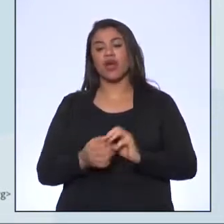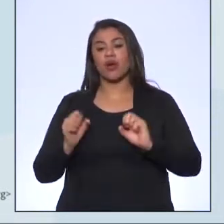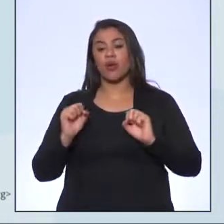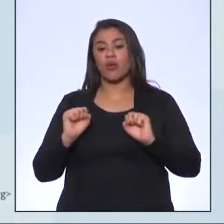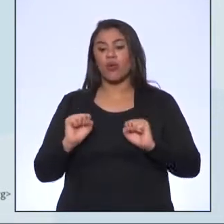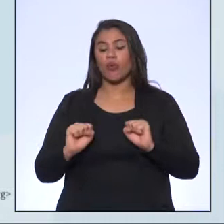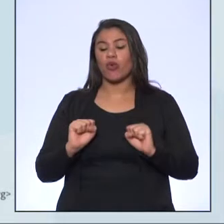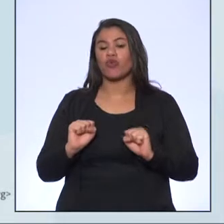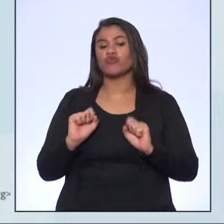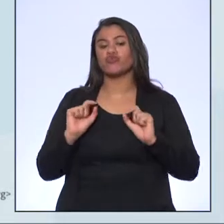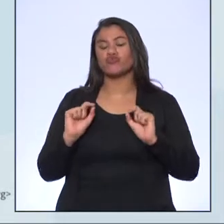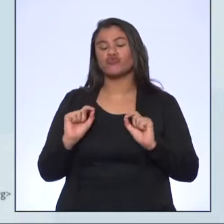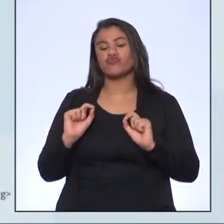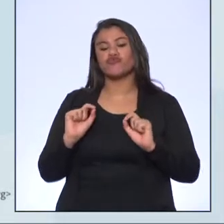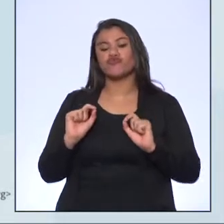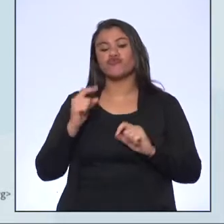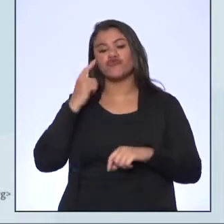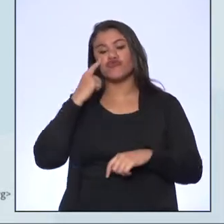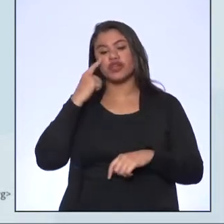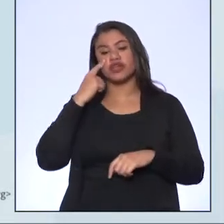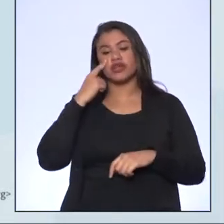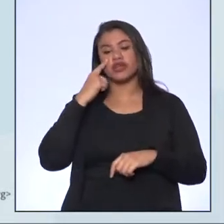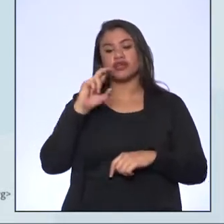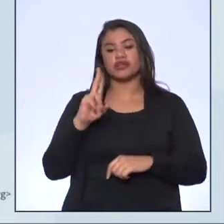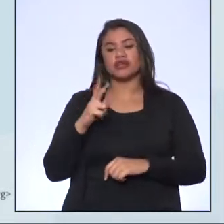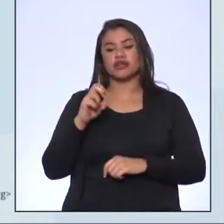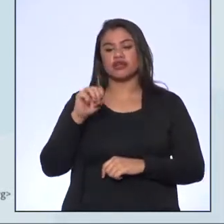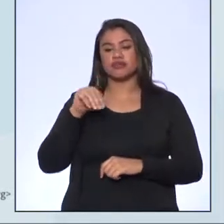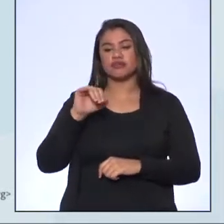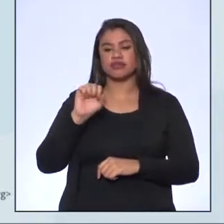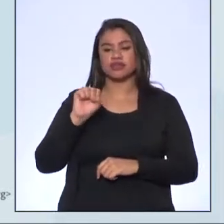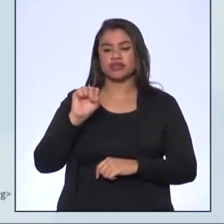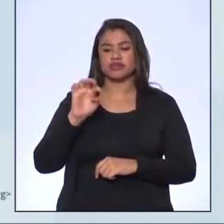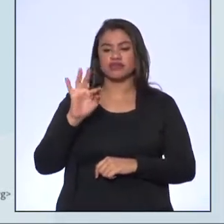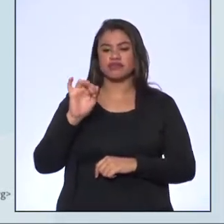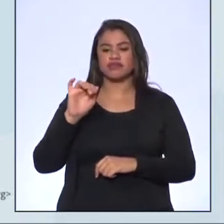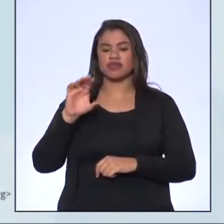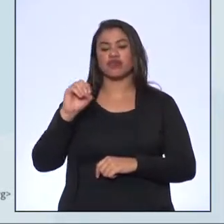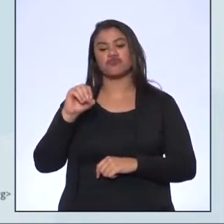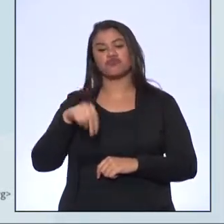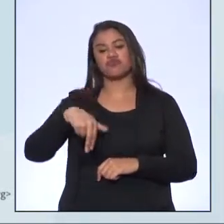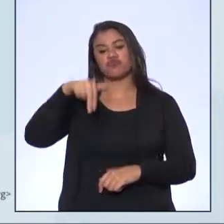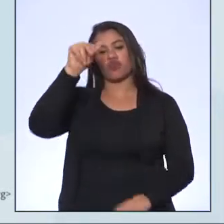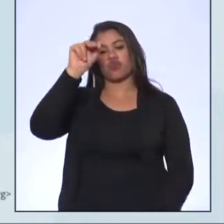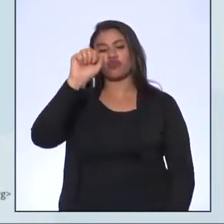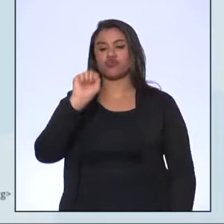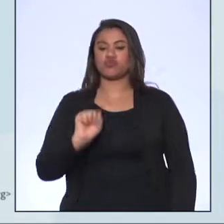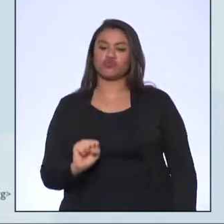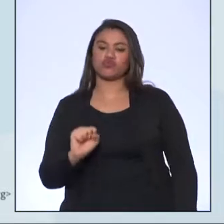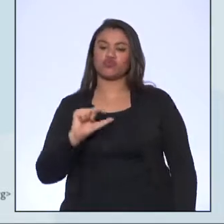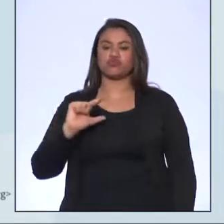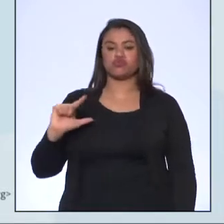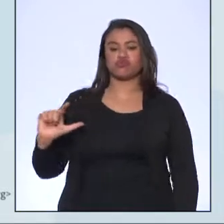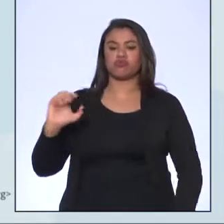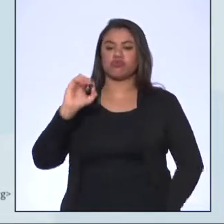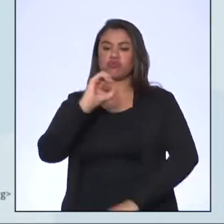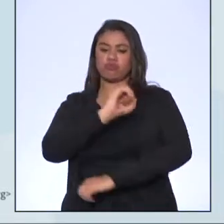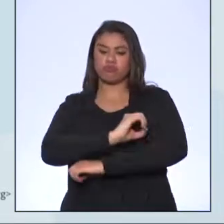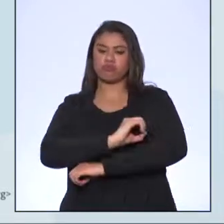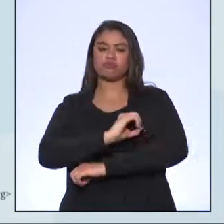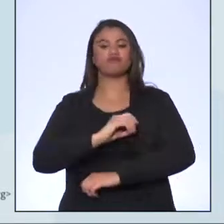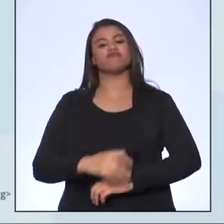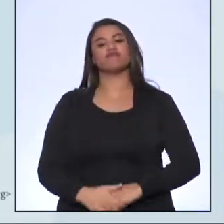está no hemisfério norte, no hemisfério sul, no hemisfério oeste, no hemisfério leste. Isso são as características